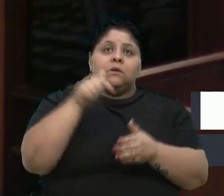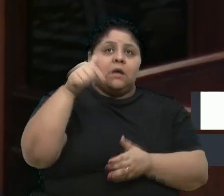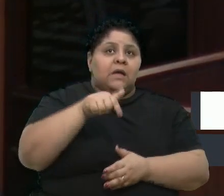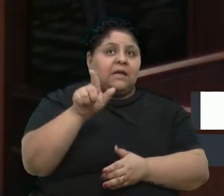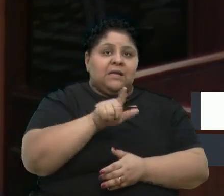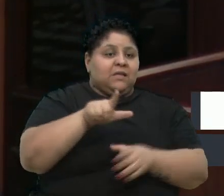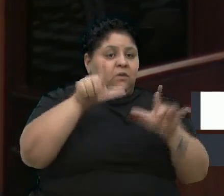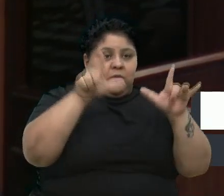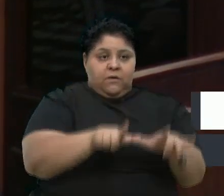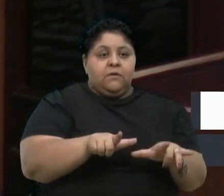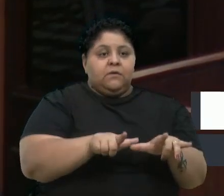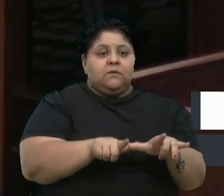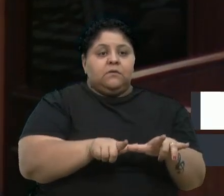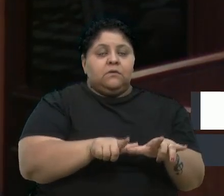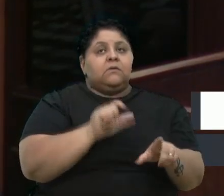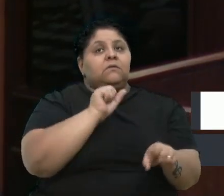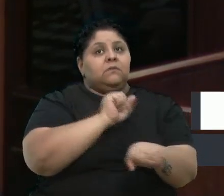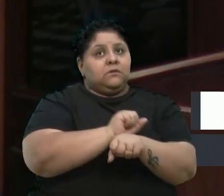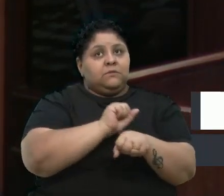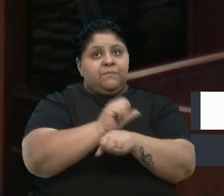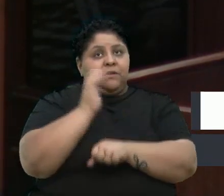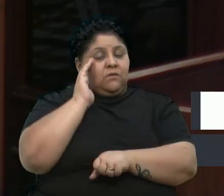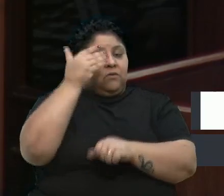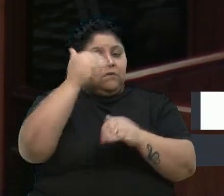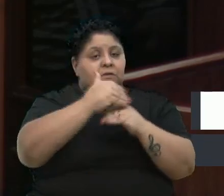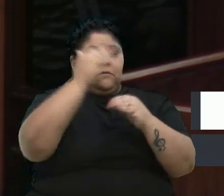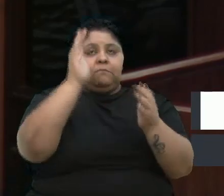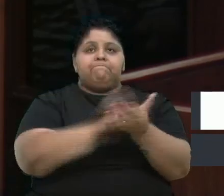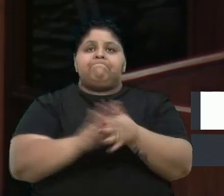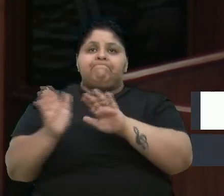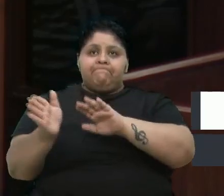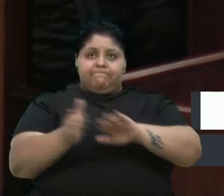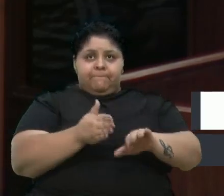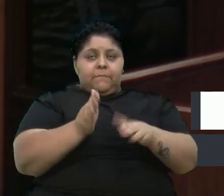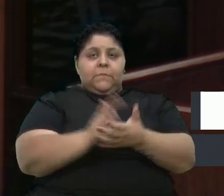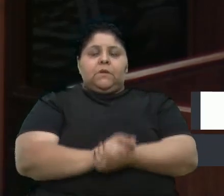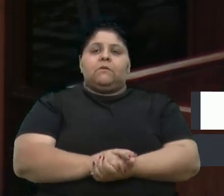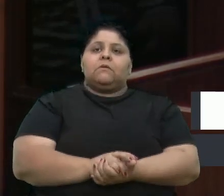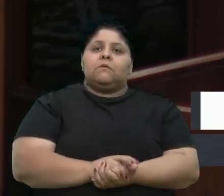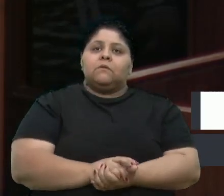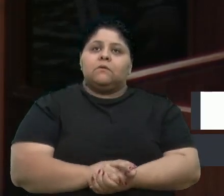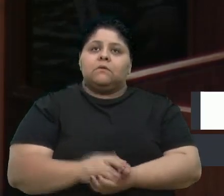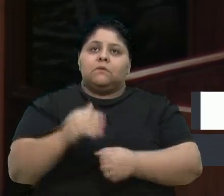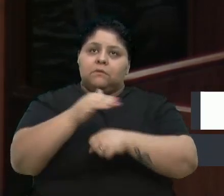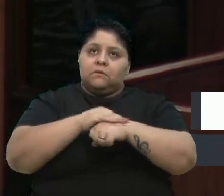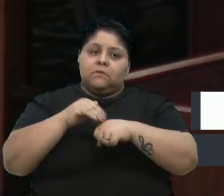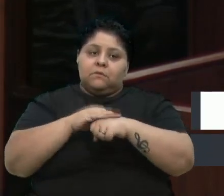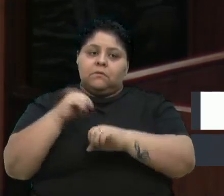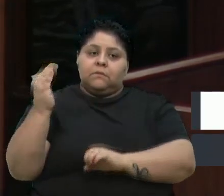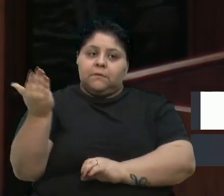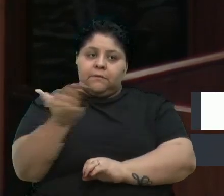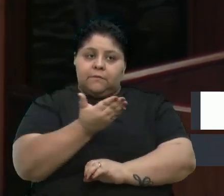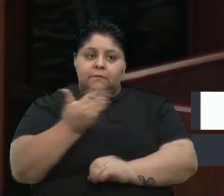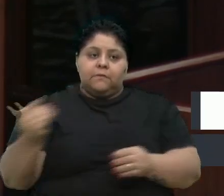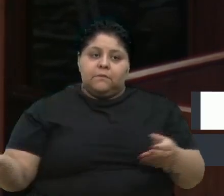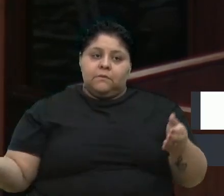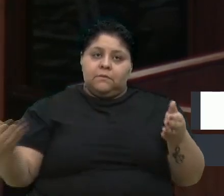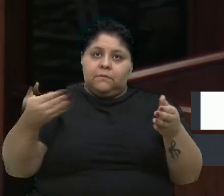lugar. Então, espero que isso não aconteça mais. Bom, vamos lá. Queridos colegas, eu trago aqui,